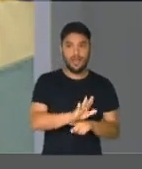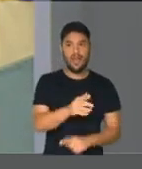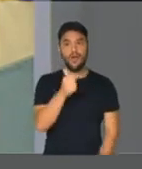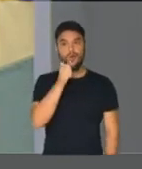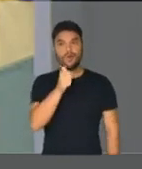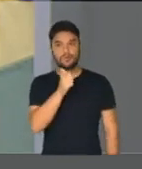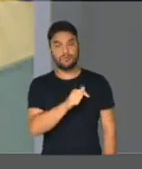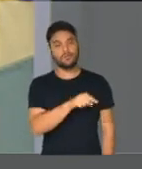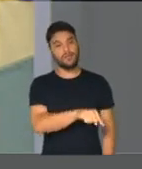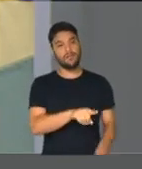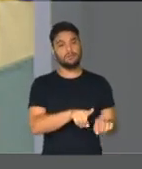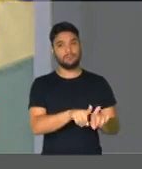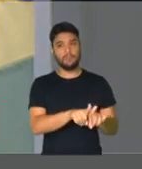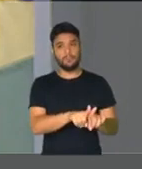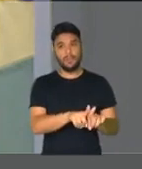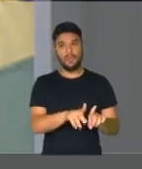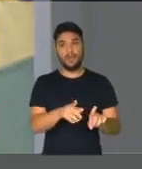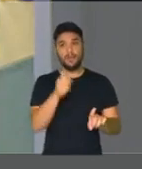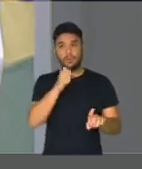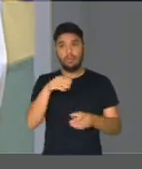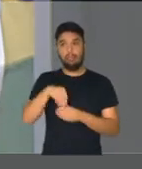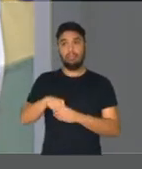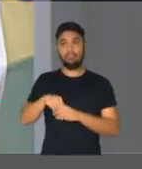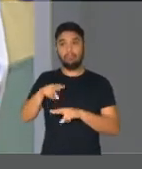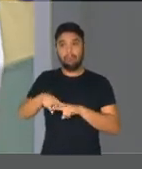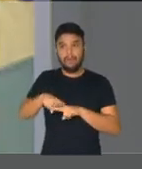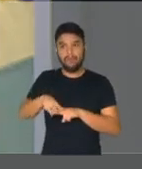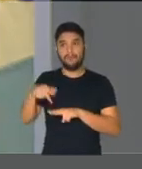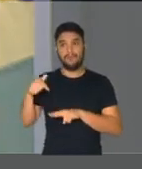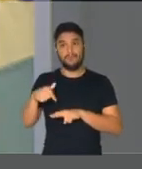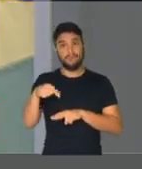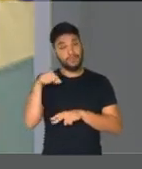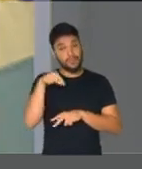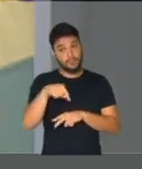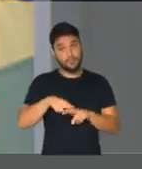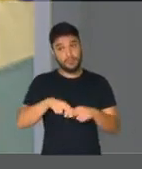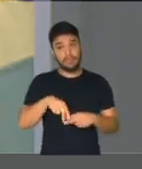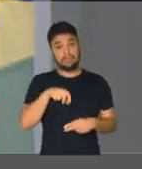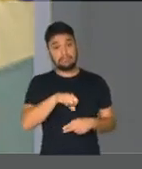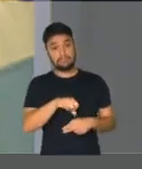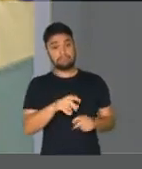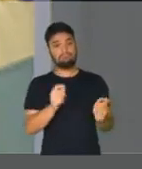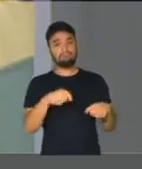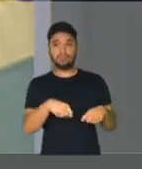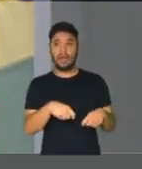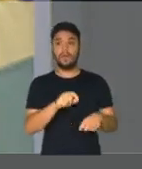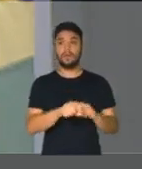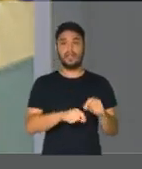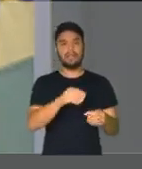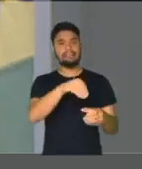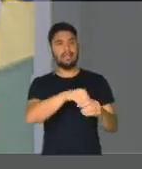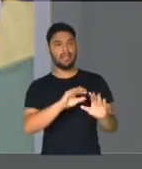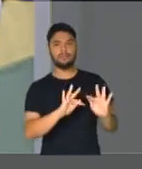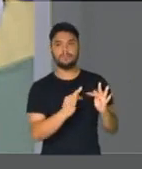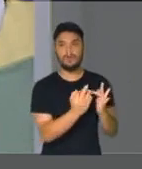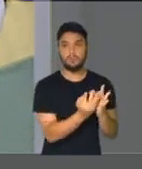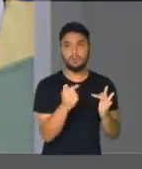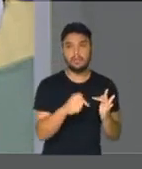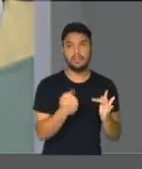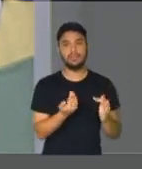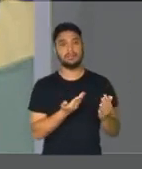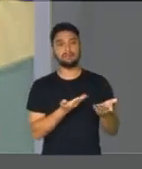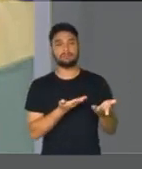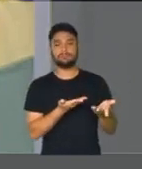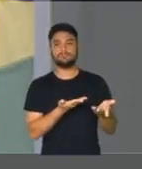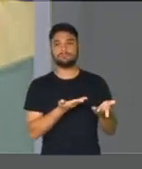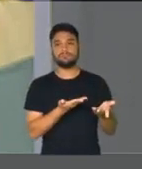mulheres, além das carceradas, pois, ao mesmo, permite, no âmbito doméstico,